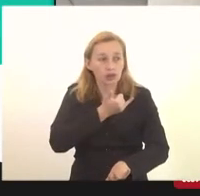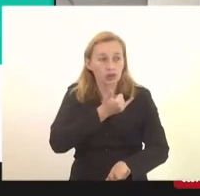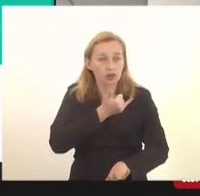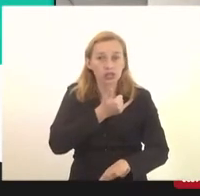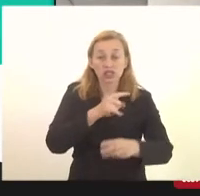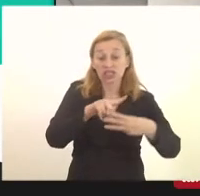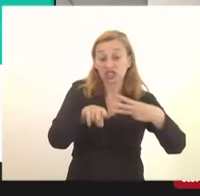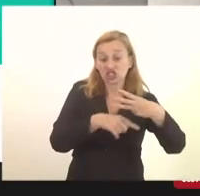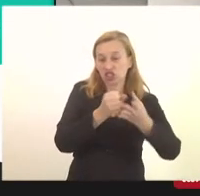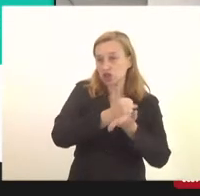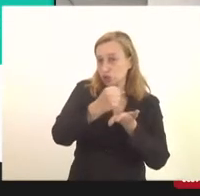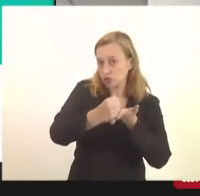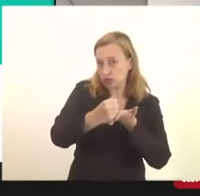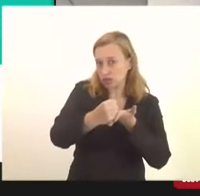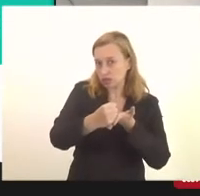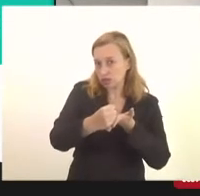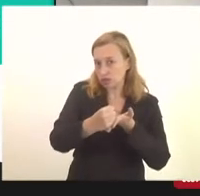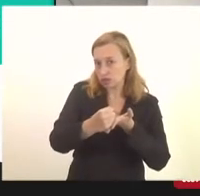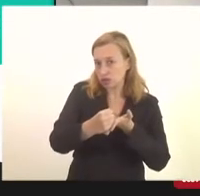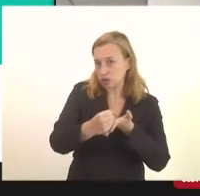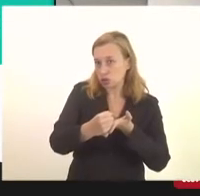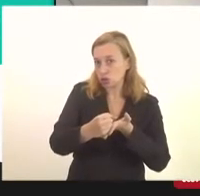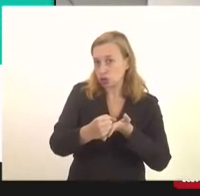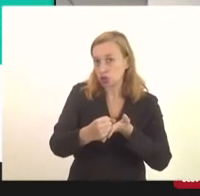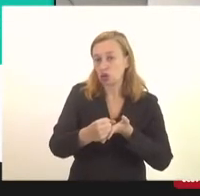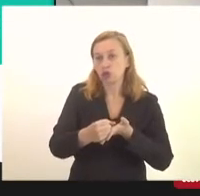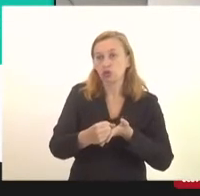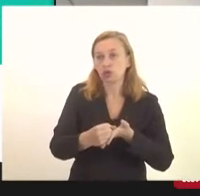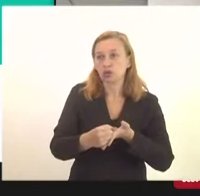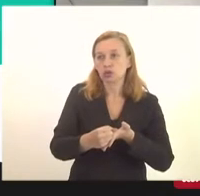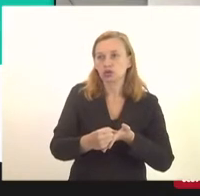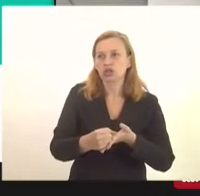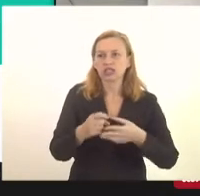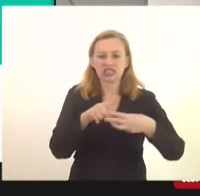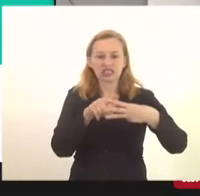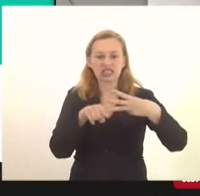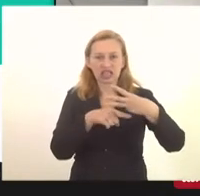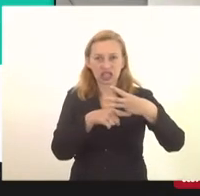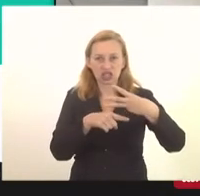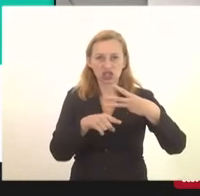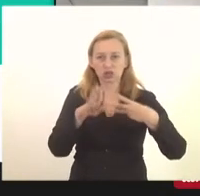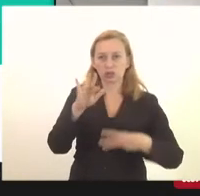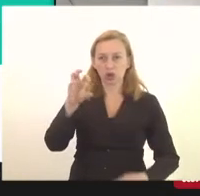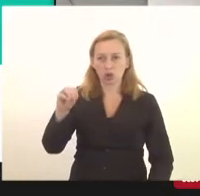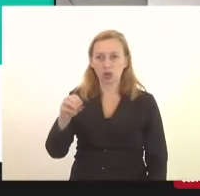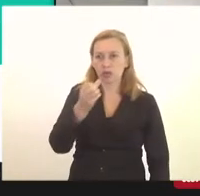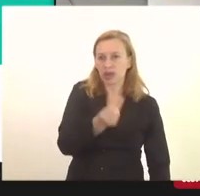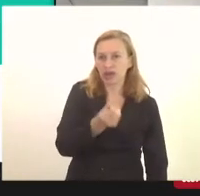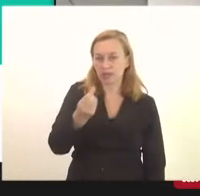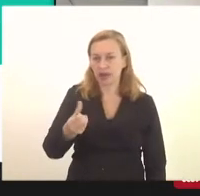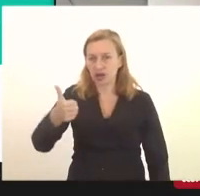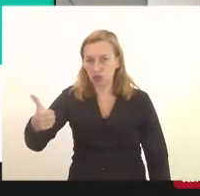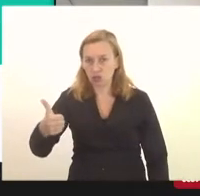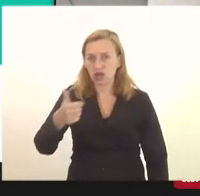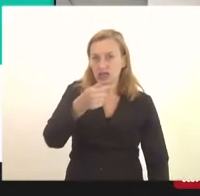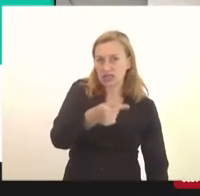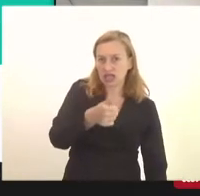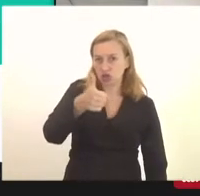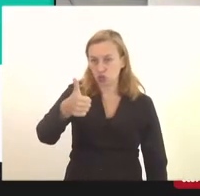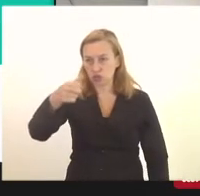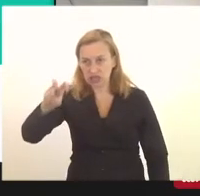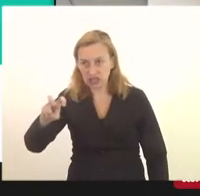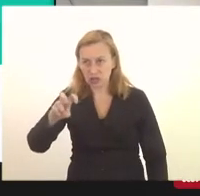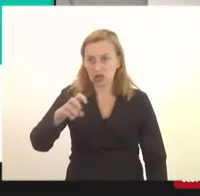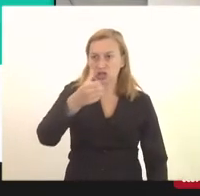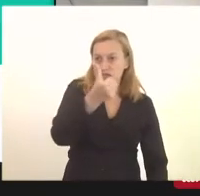Nesses três contratos de concessão, os senhores têm três blocos, o 661, o 715 e